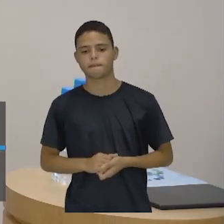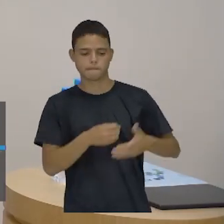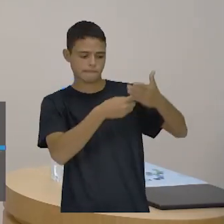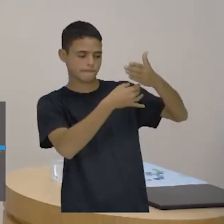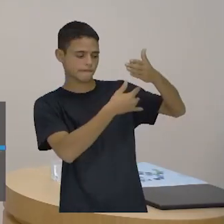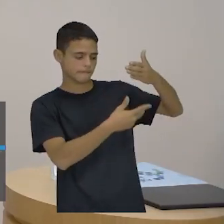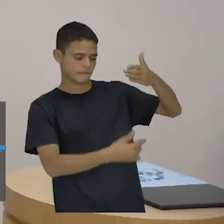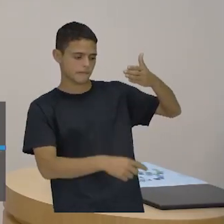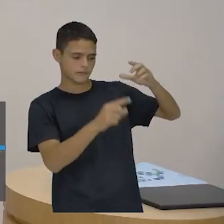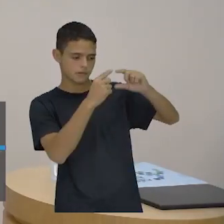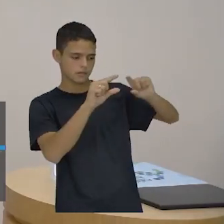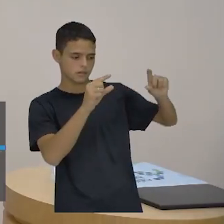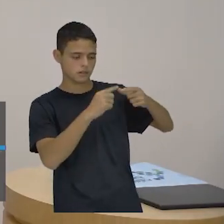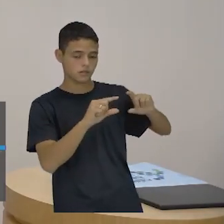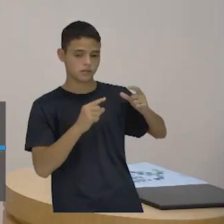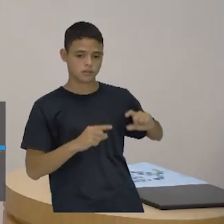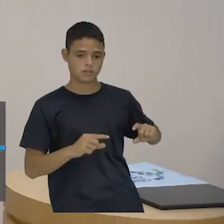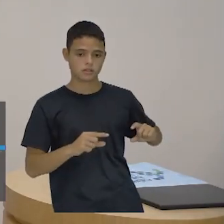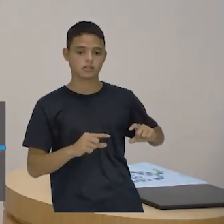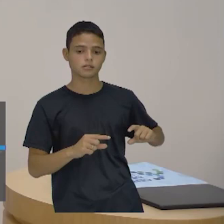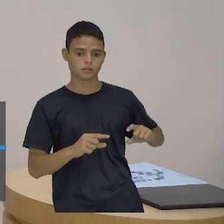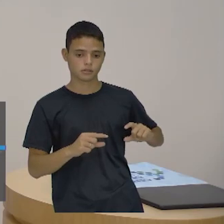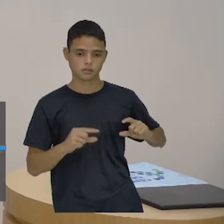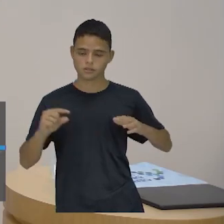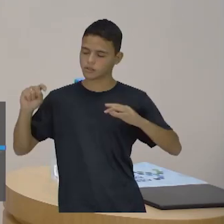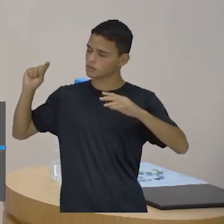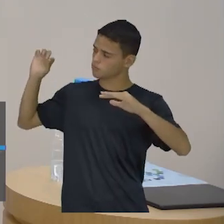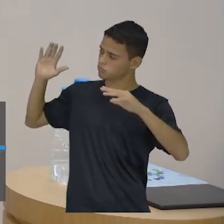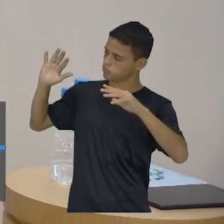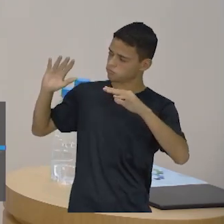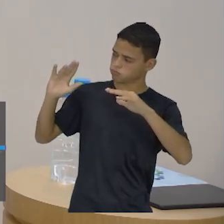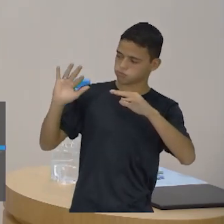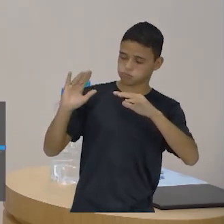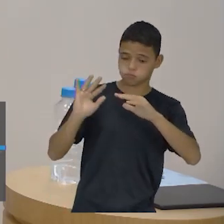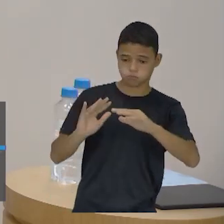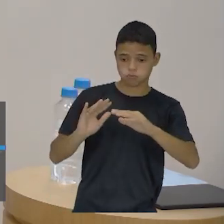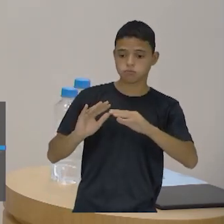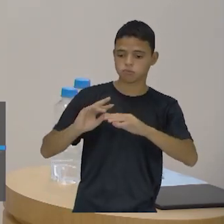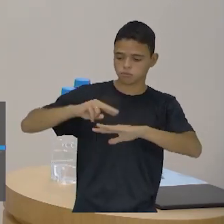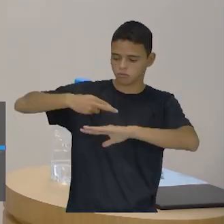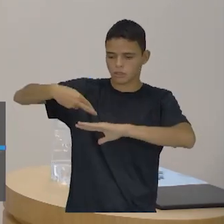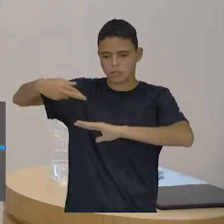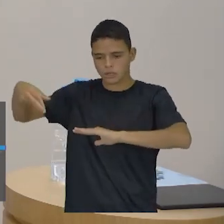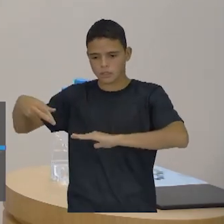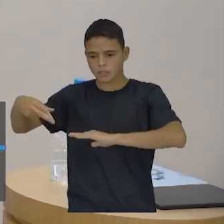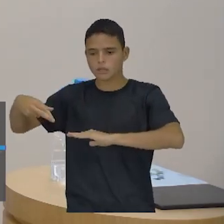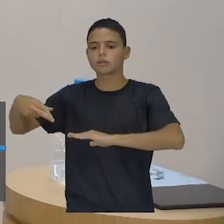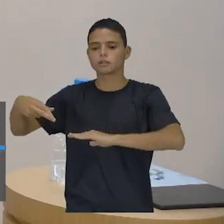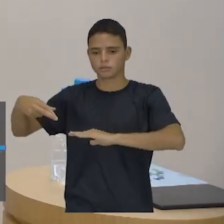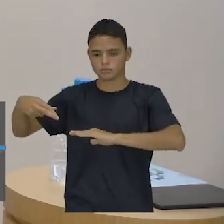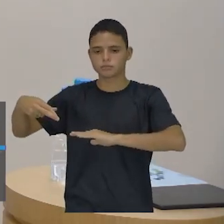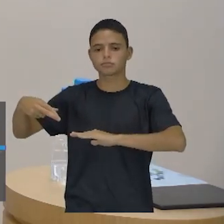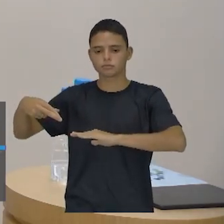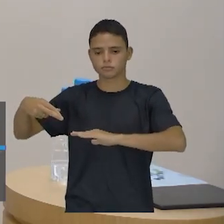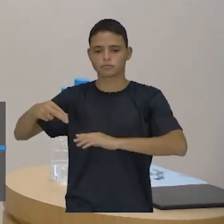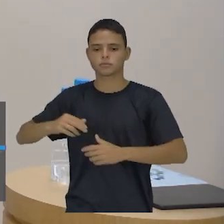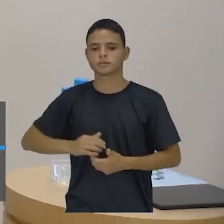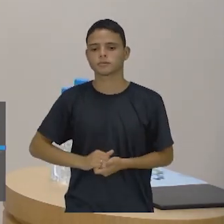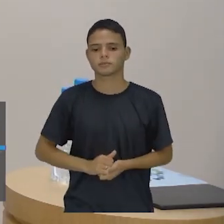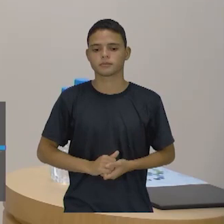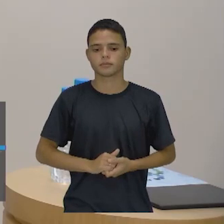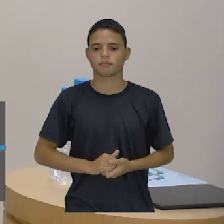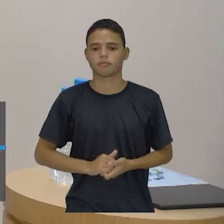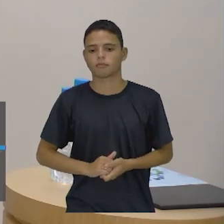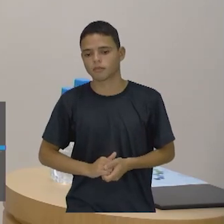mais legendas chegando. Insetos radioativos vieram de Marte. Isso é imagem 1 e imagem 2. Segundo a professora